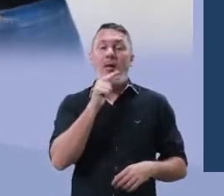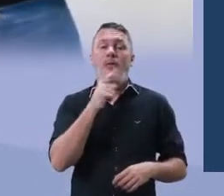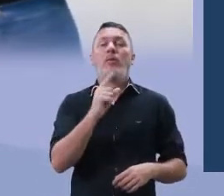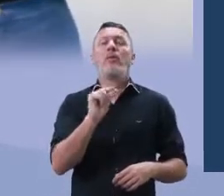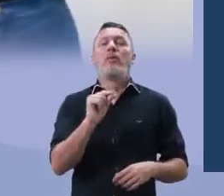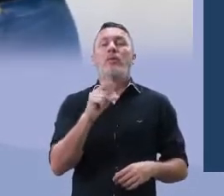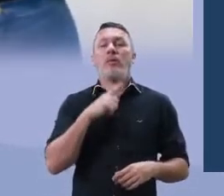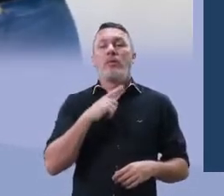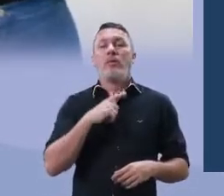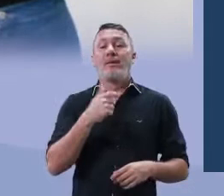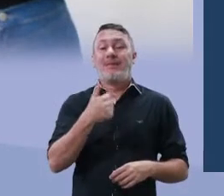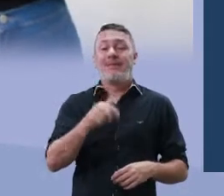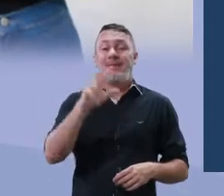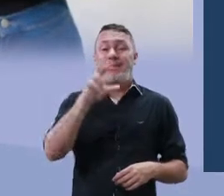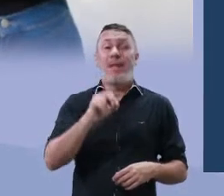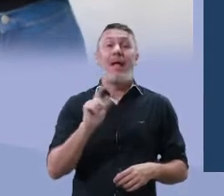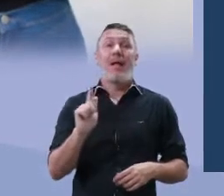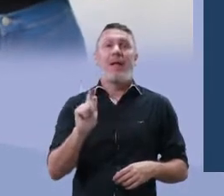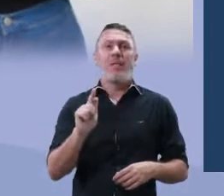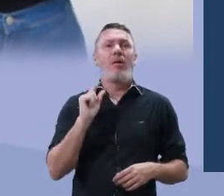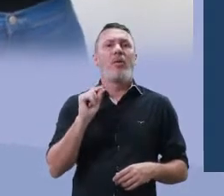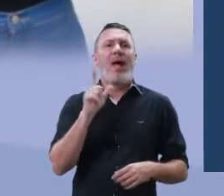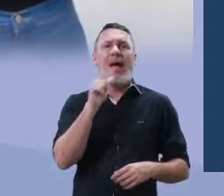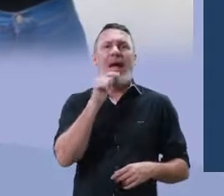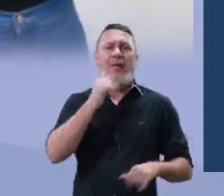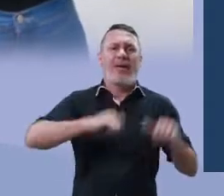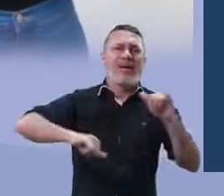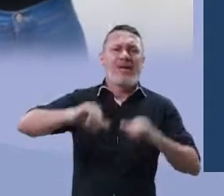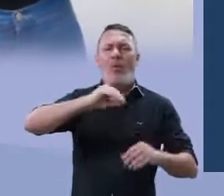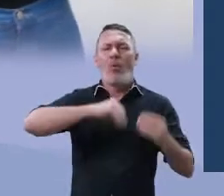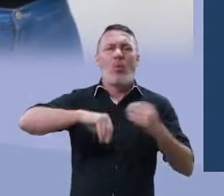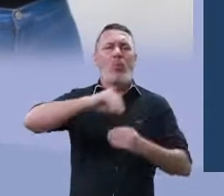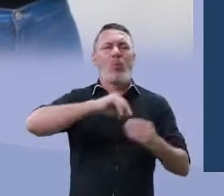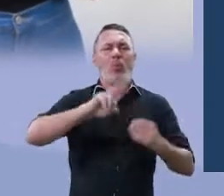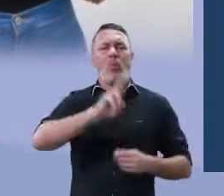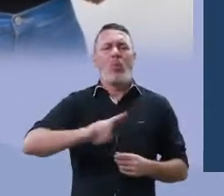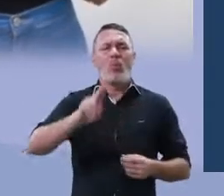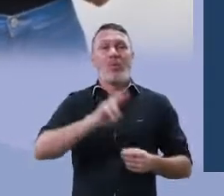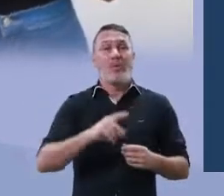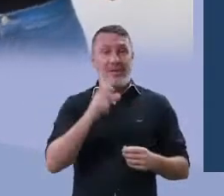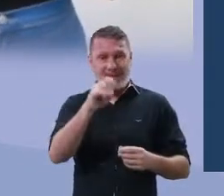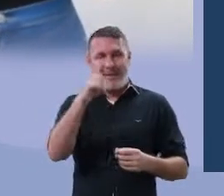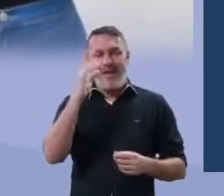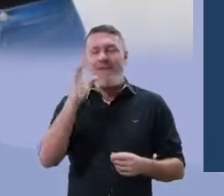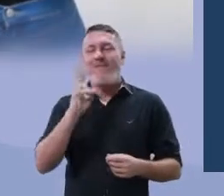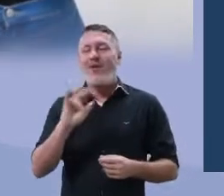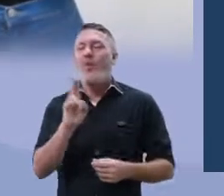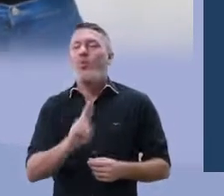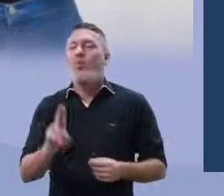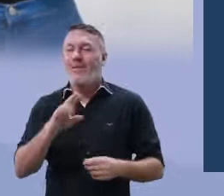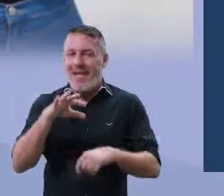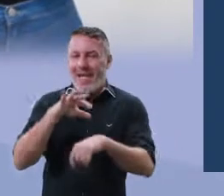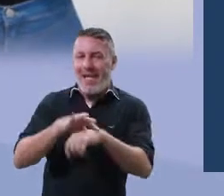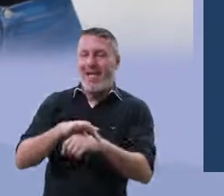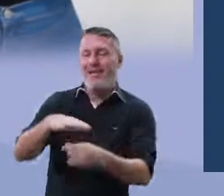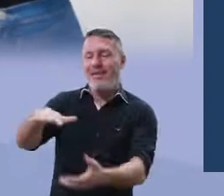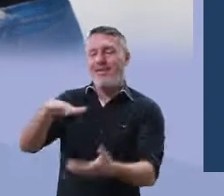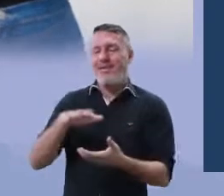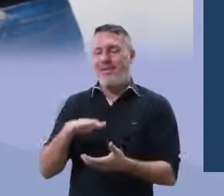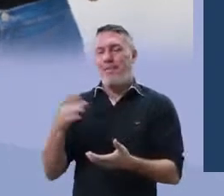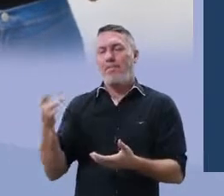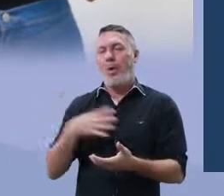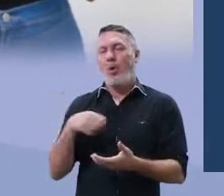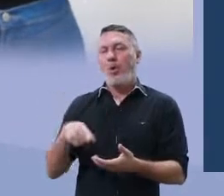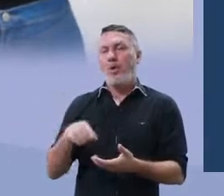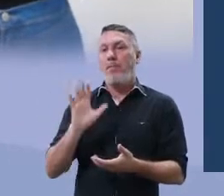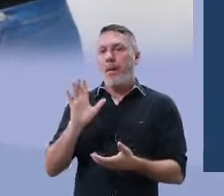2.325 litros de água para 150 gramas. Então, quando a gente fala do consumo de carne, a gente tem que pensar